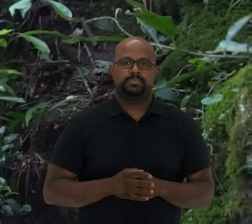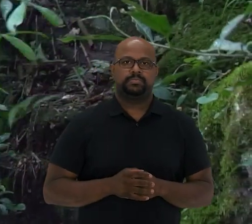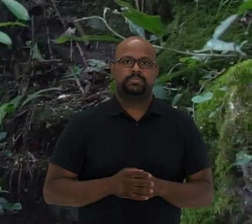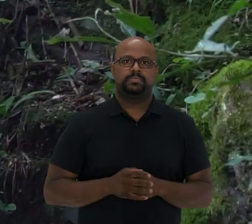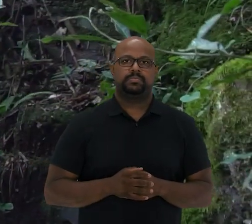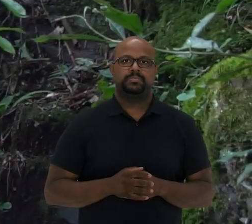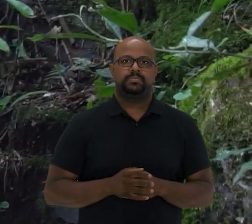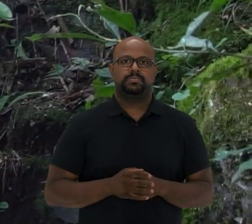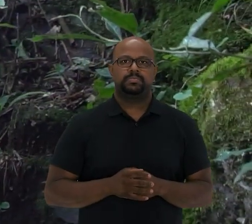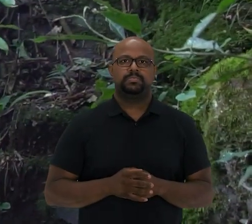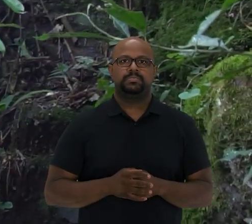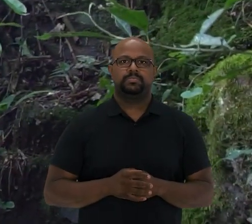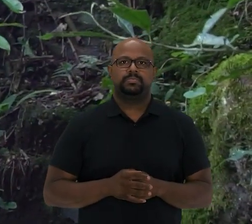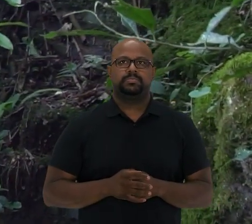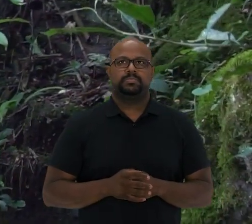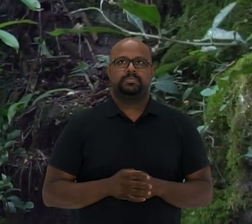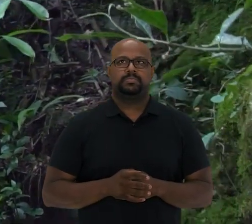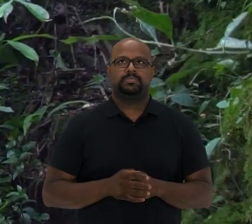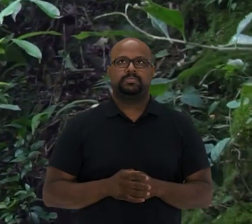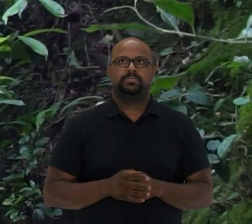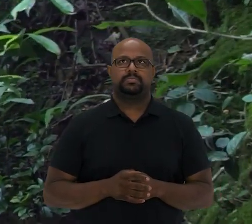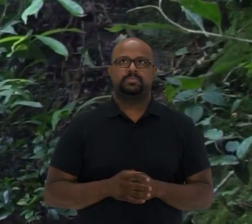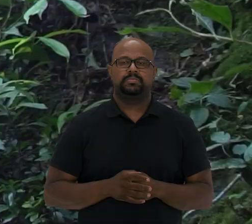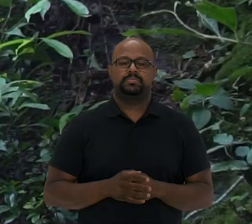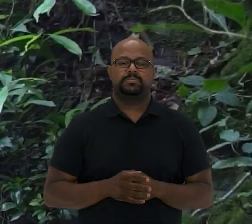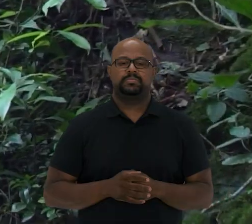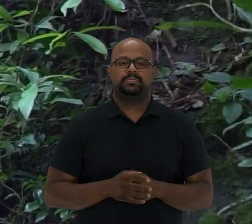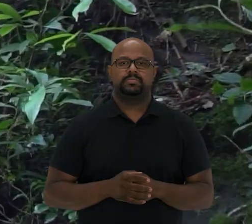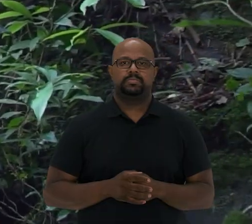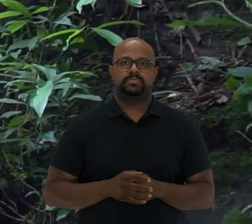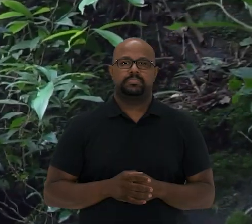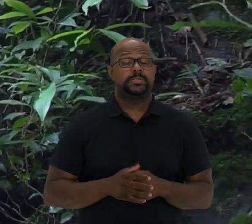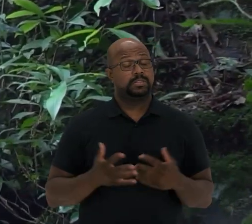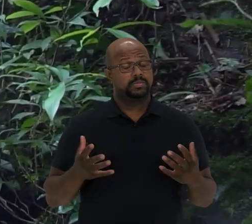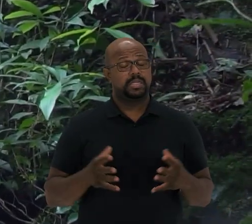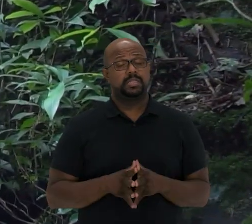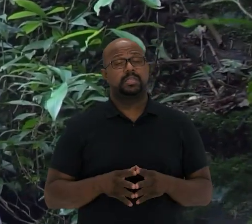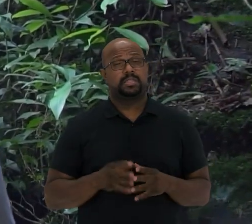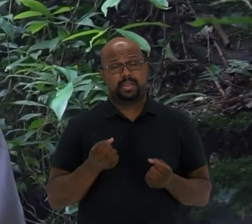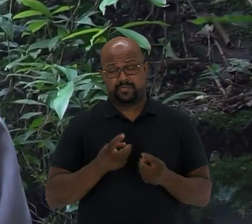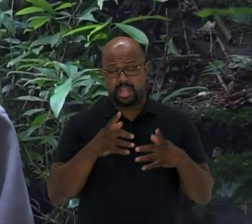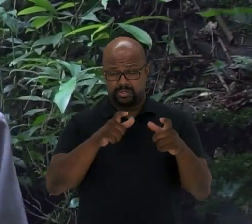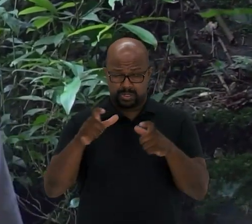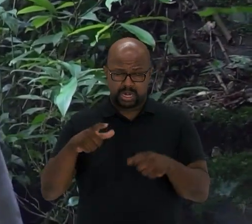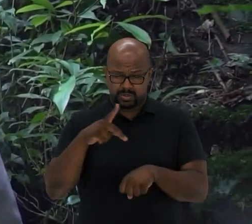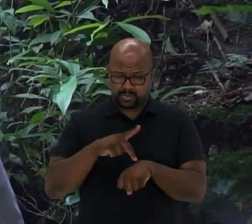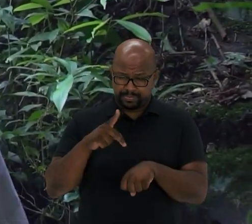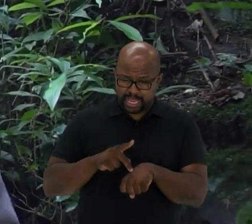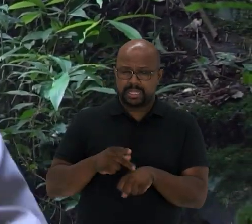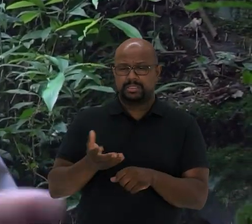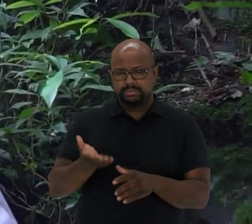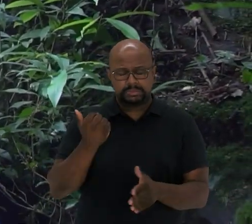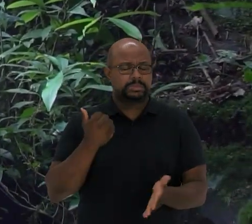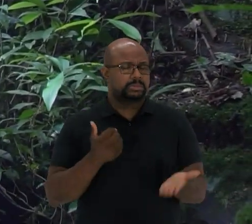E o que ele tinha é que atrás dessa parede seria então essa peça. Tanto é que vários locais com